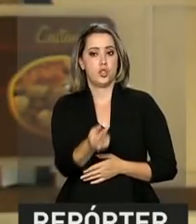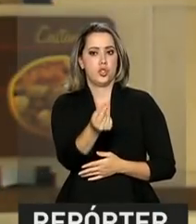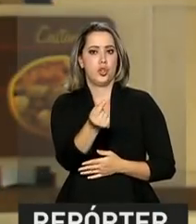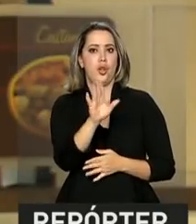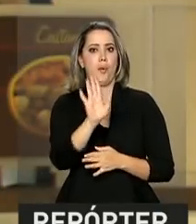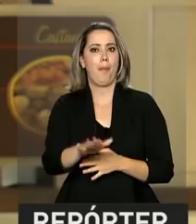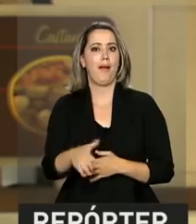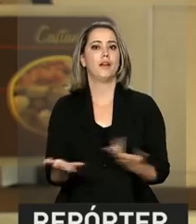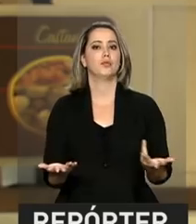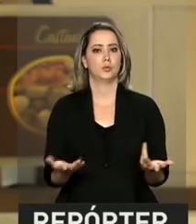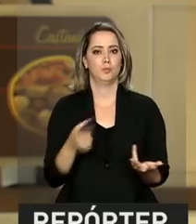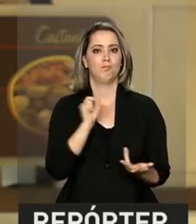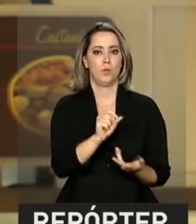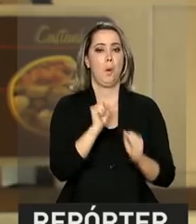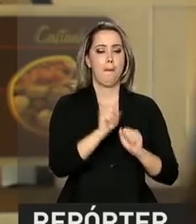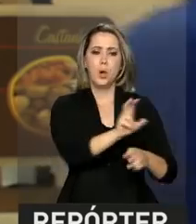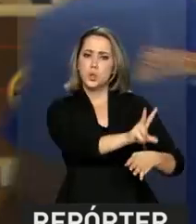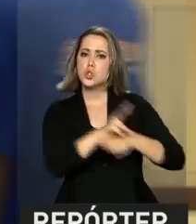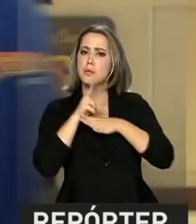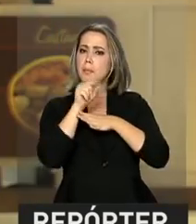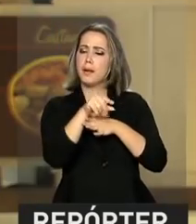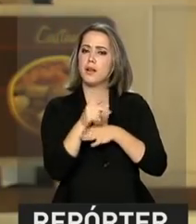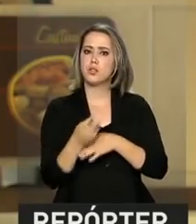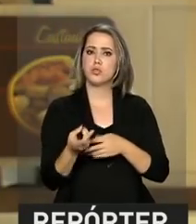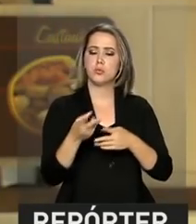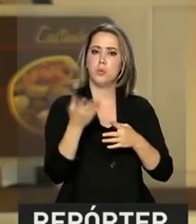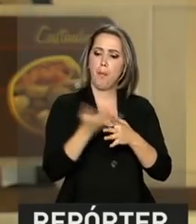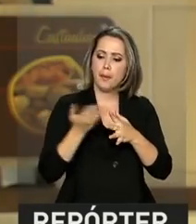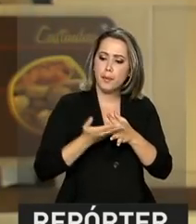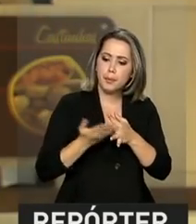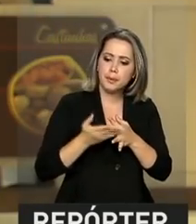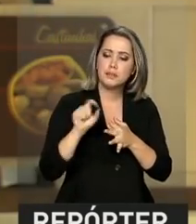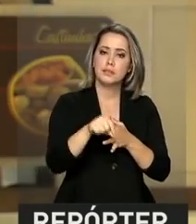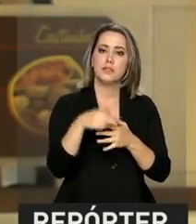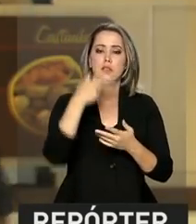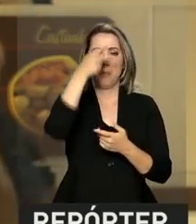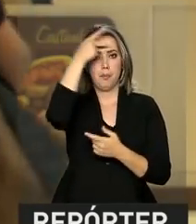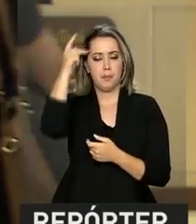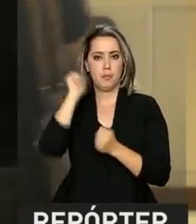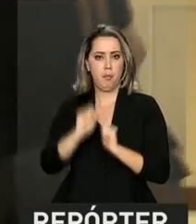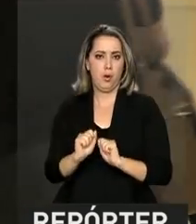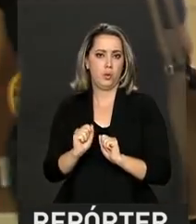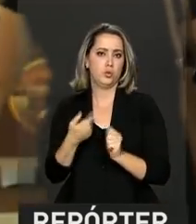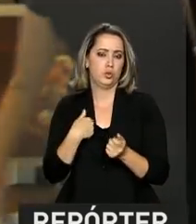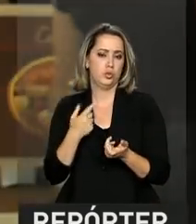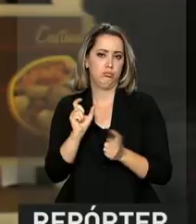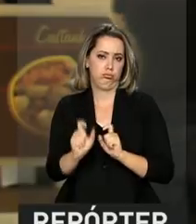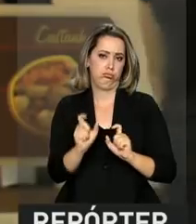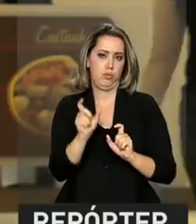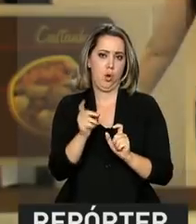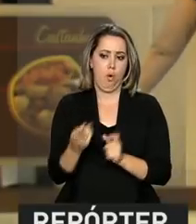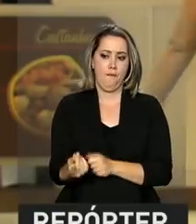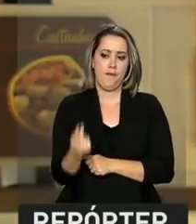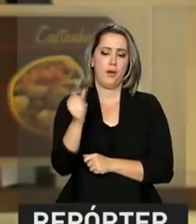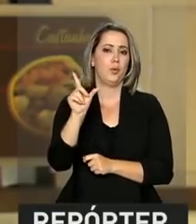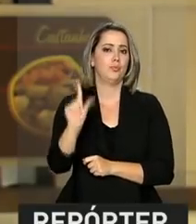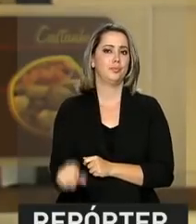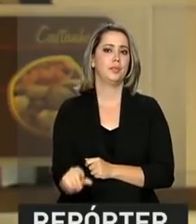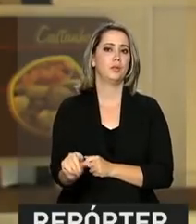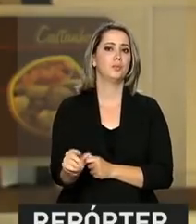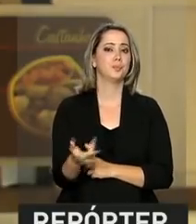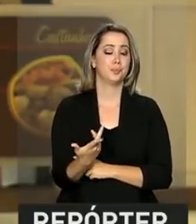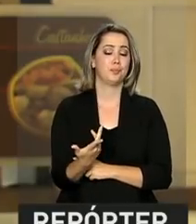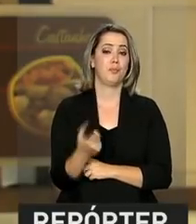uma taxa mais em conta para dinamizar os negócios e consumidores podem comprar a prazo com um custo menor em cada